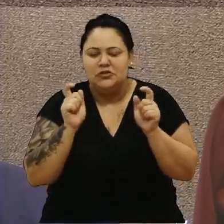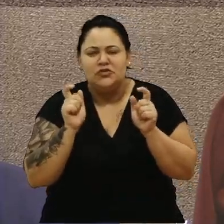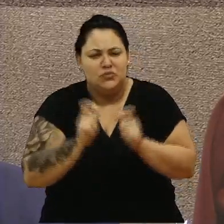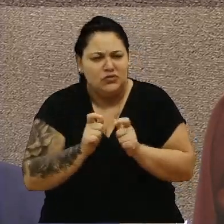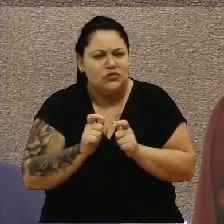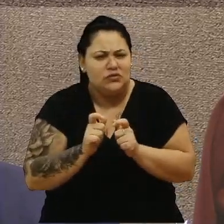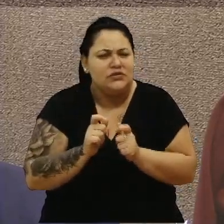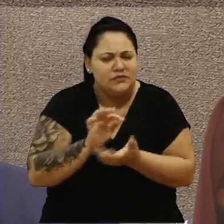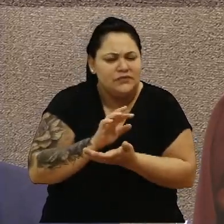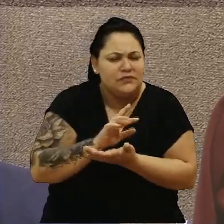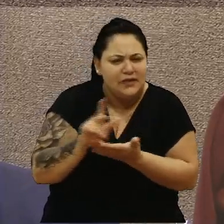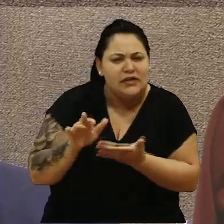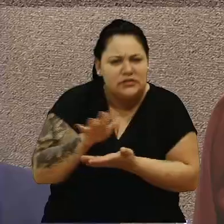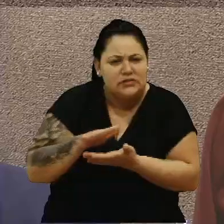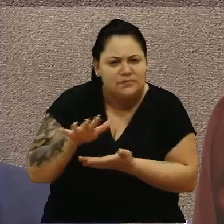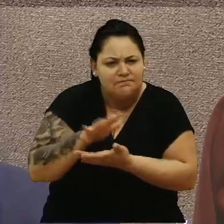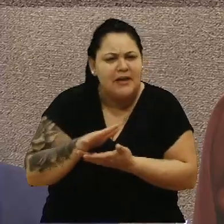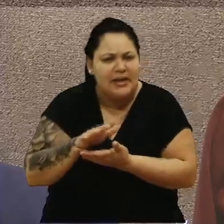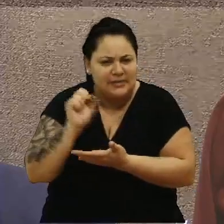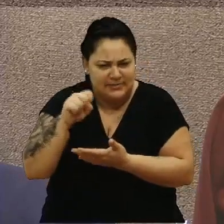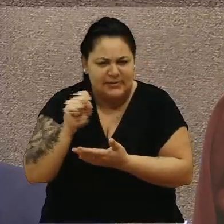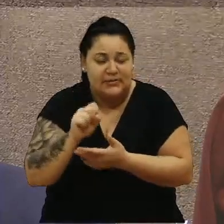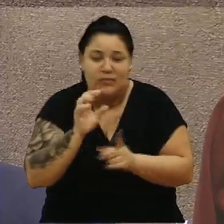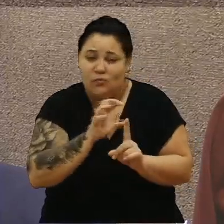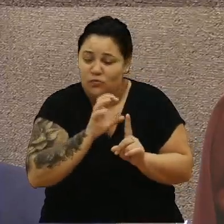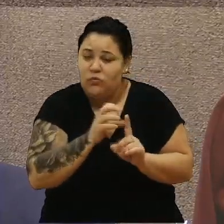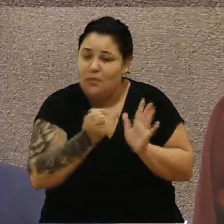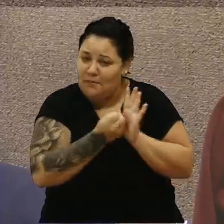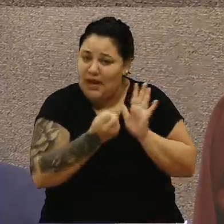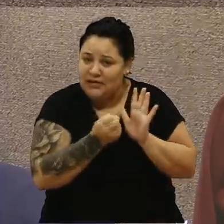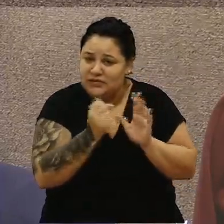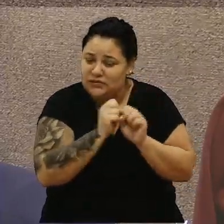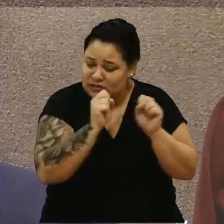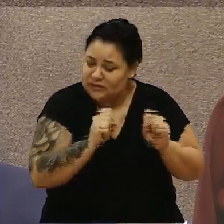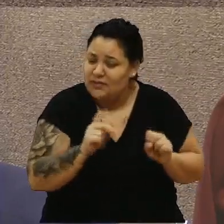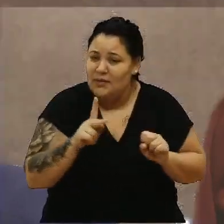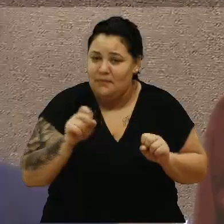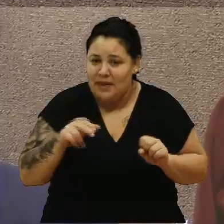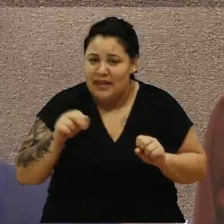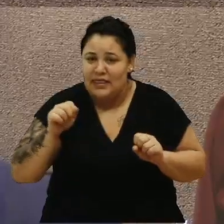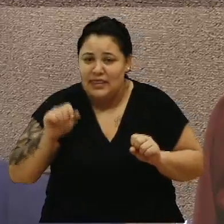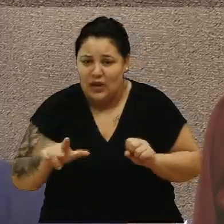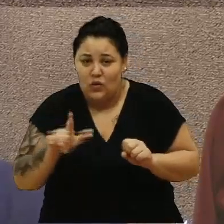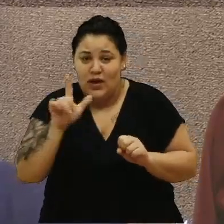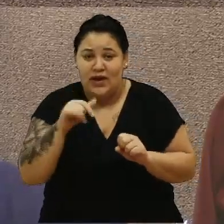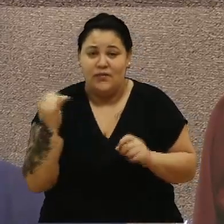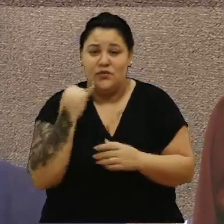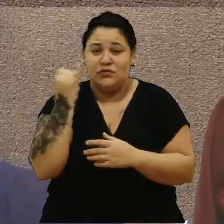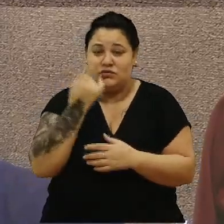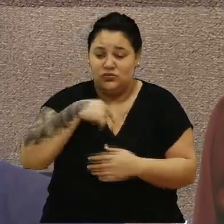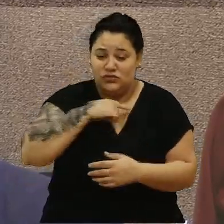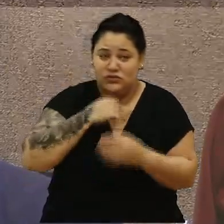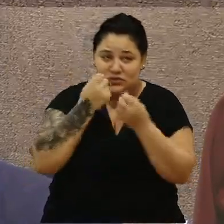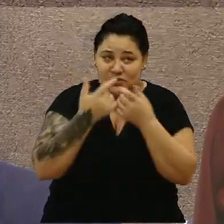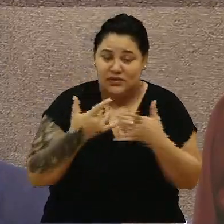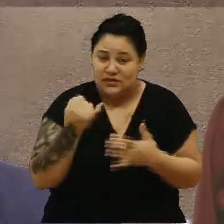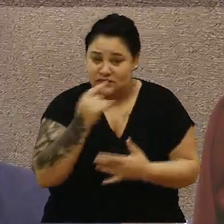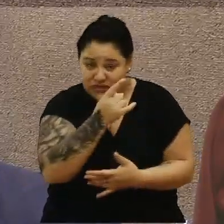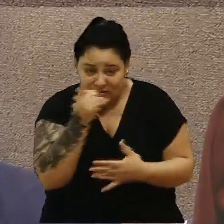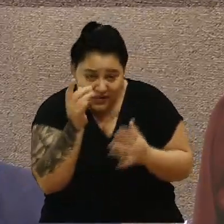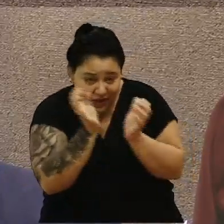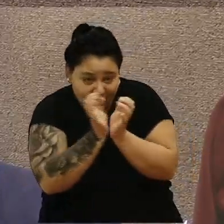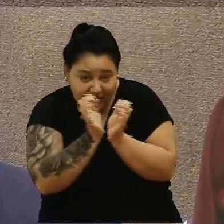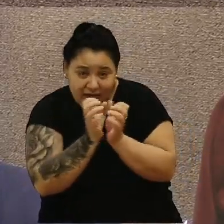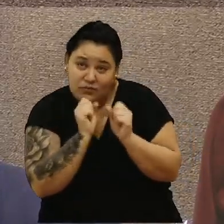e que, obviamente, isso também se reflete no sistema penal. Mas é importante que a gente fale sobre isso. E aí, se os colegas quiserem, a gente pode até mandar